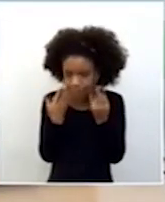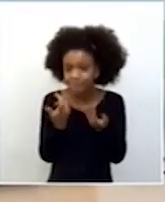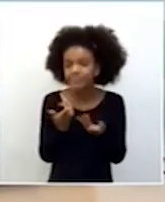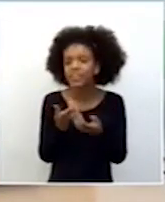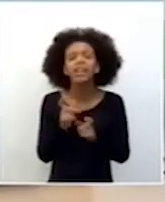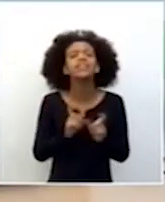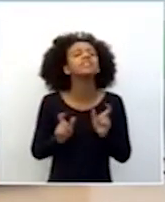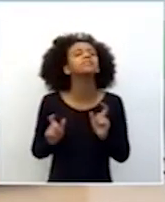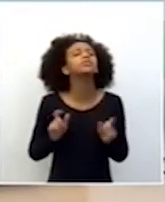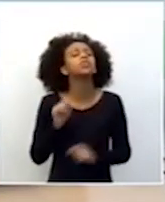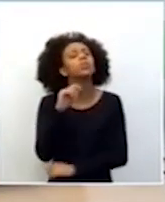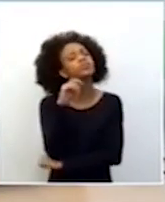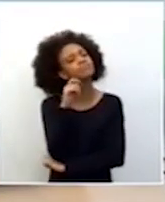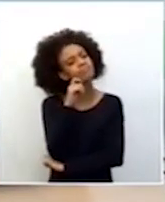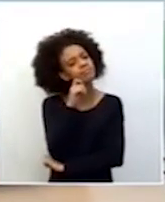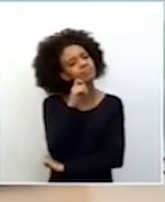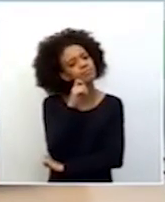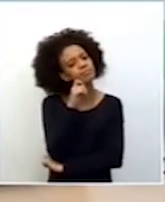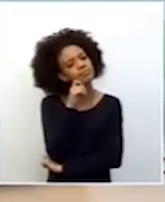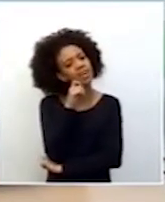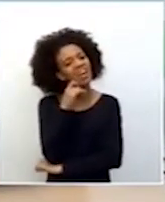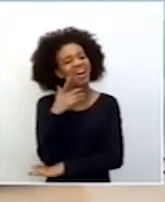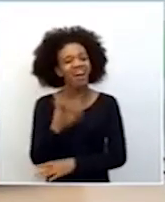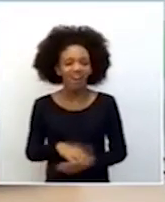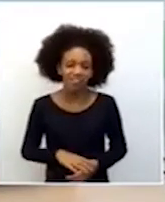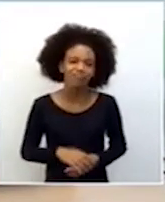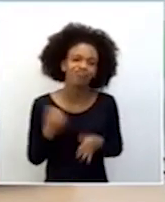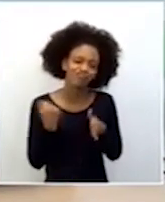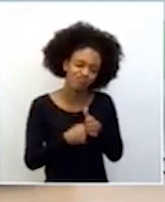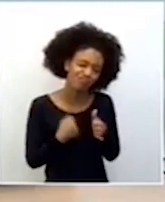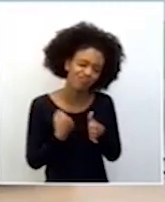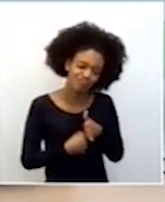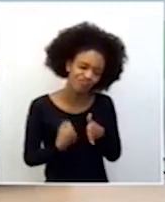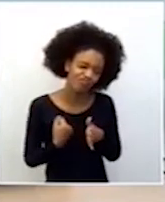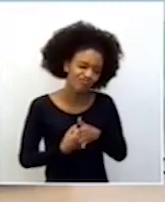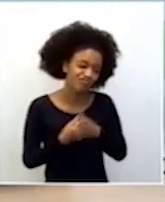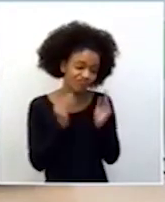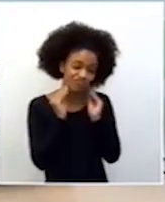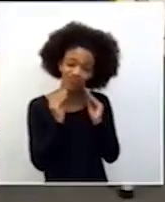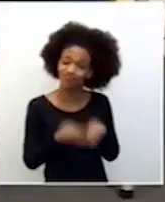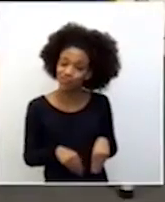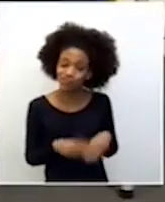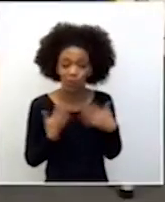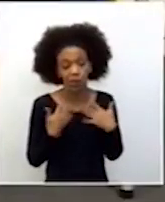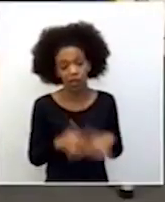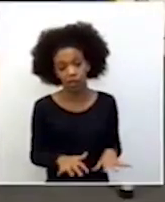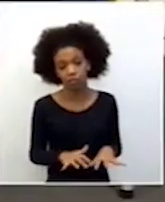As pessoas estão relutantes em usar as máscaras, né? Pois é, então... pois é.